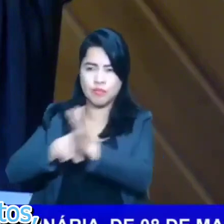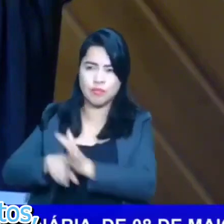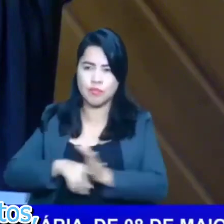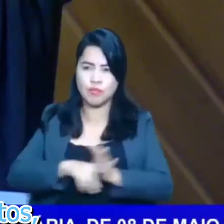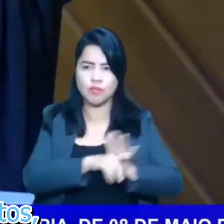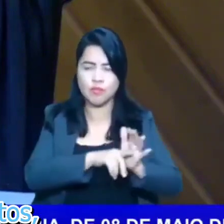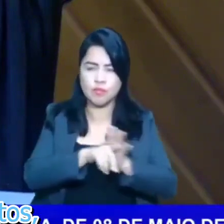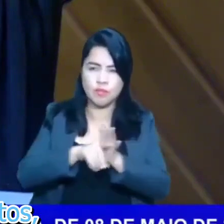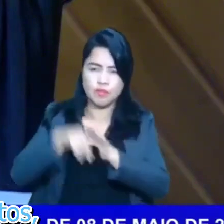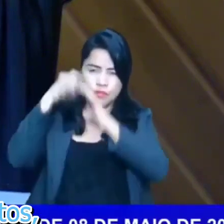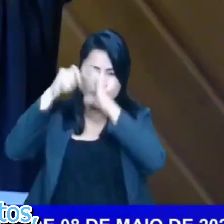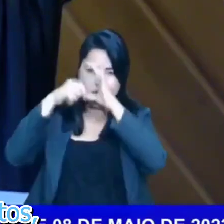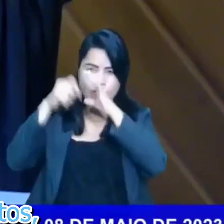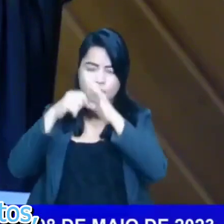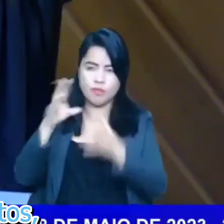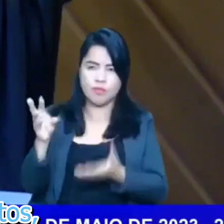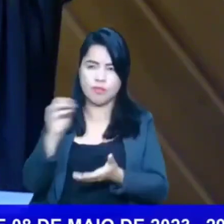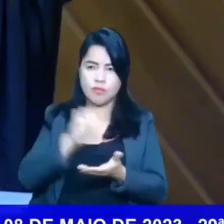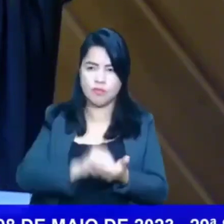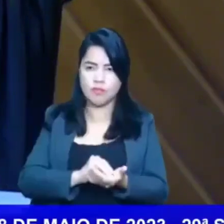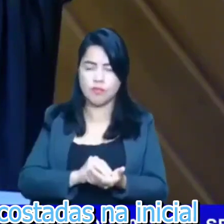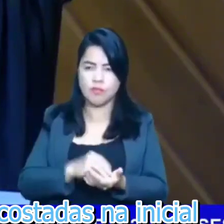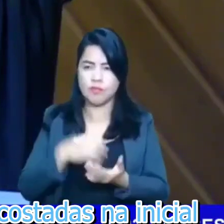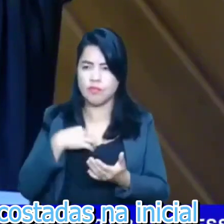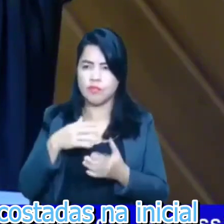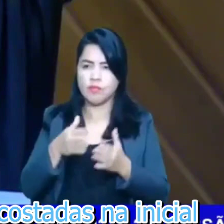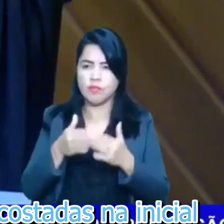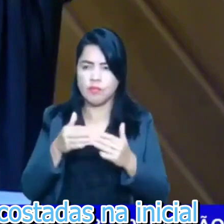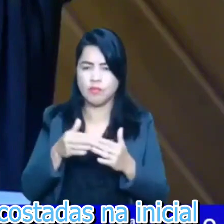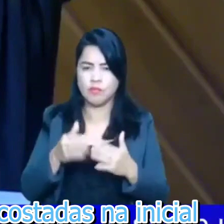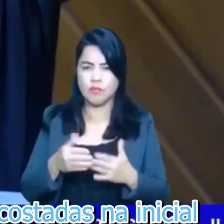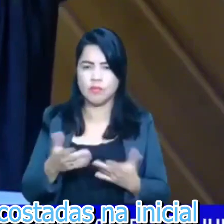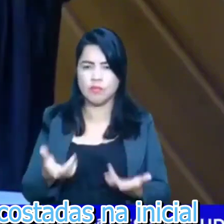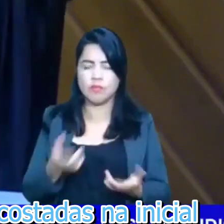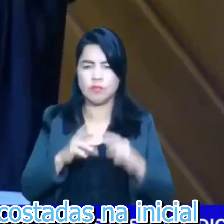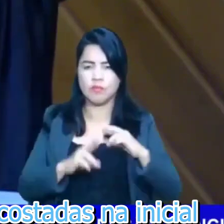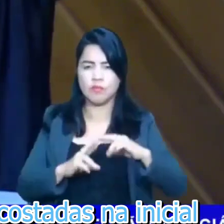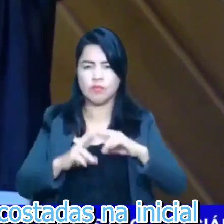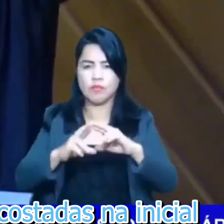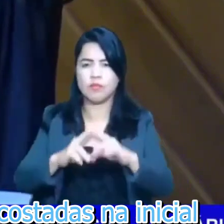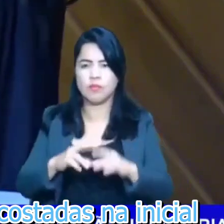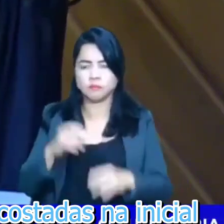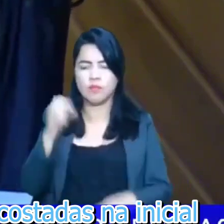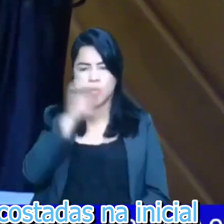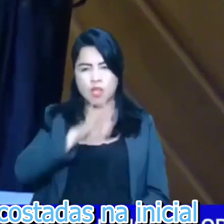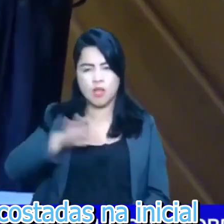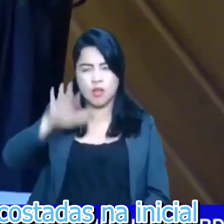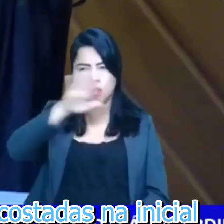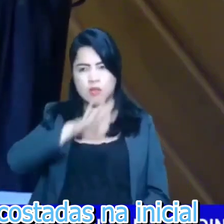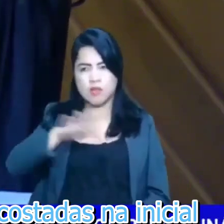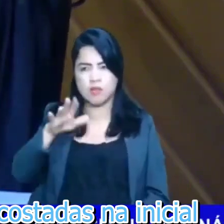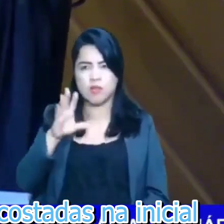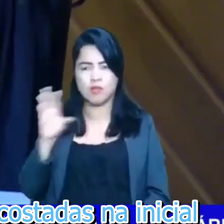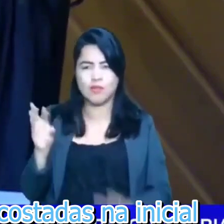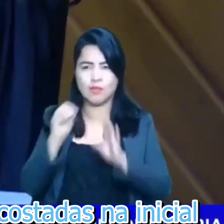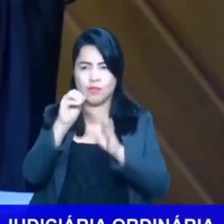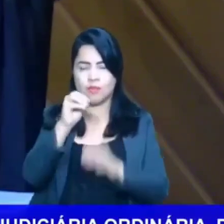registros de mídias carreados aos autos, vejo que em que pese afirmar a representada que as imagens acostadas na